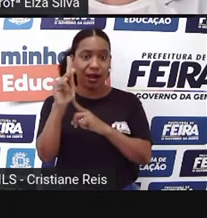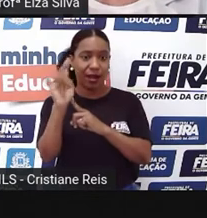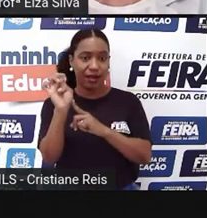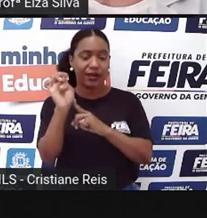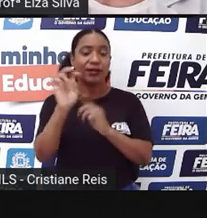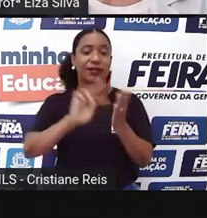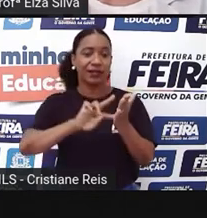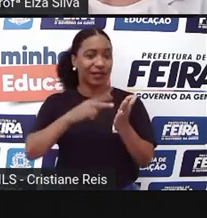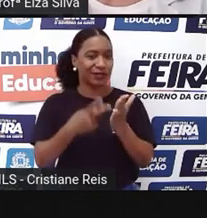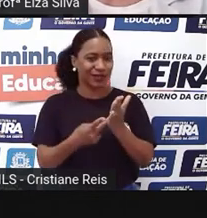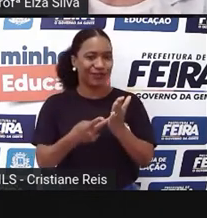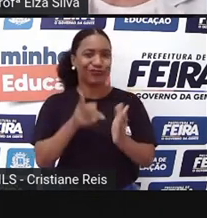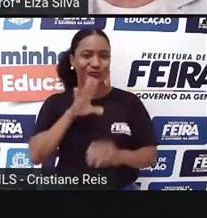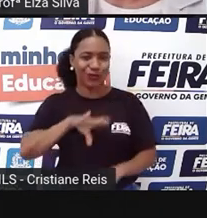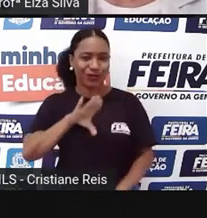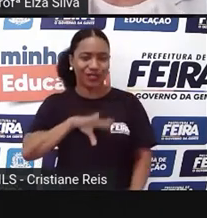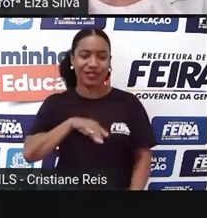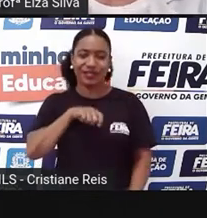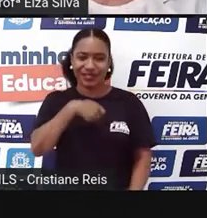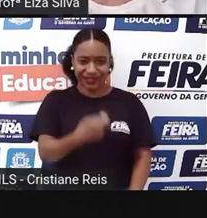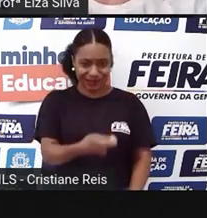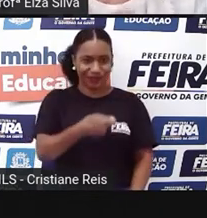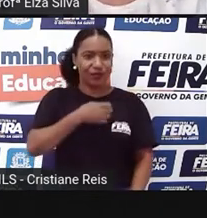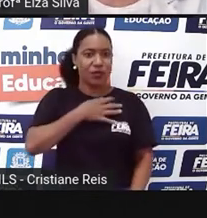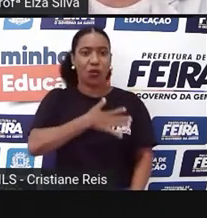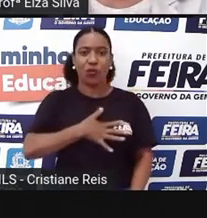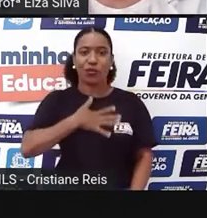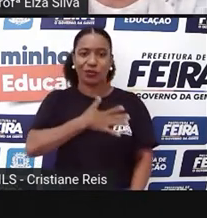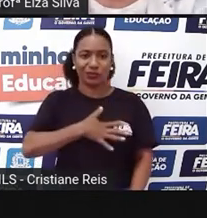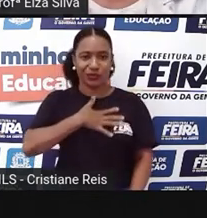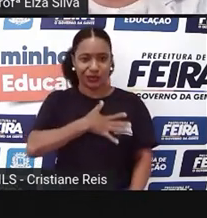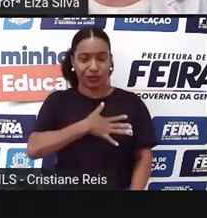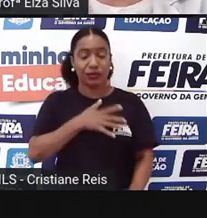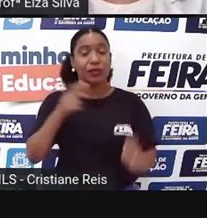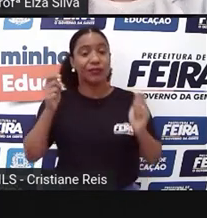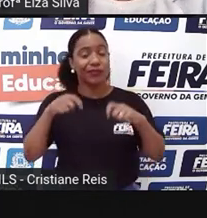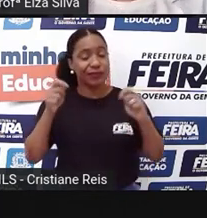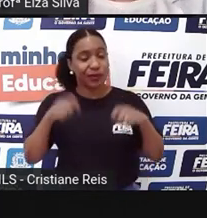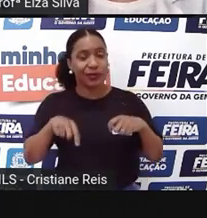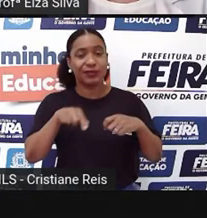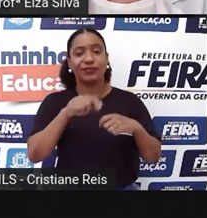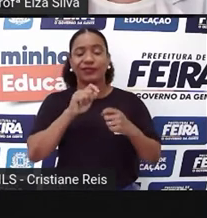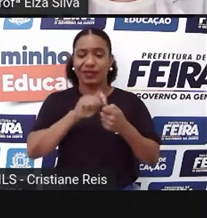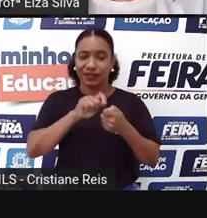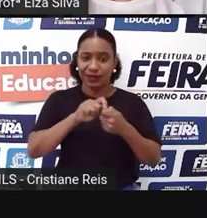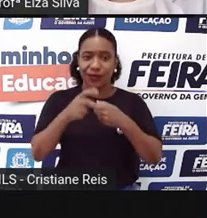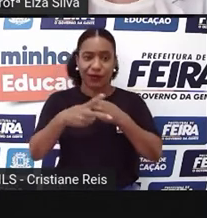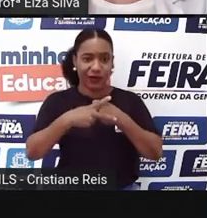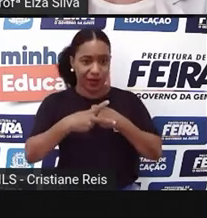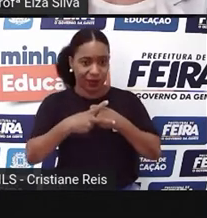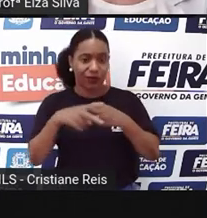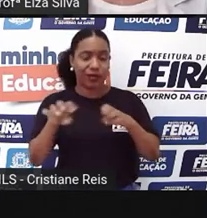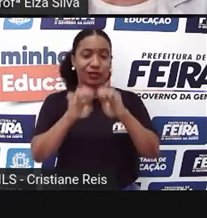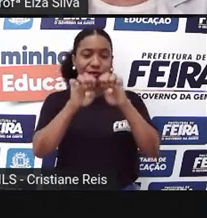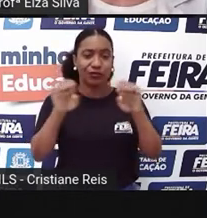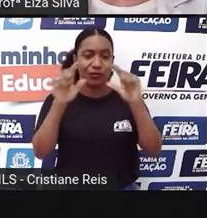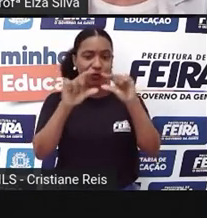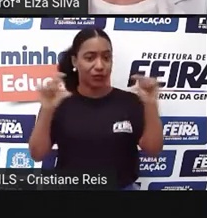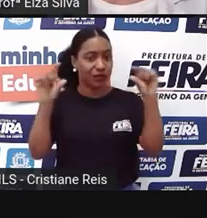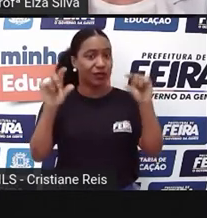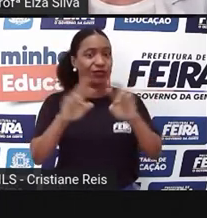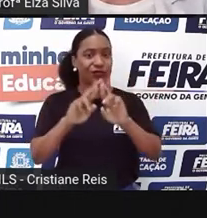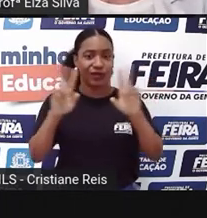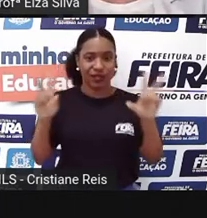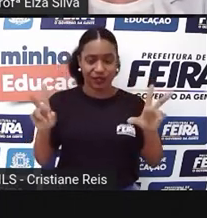que eu posso utilizar este verbo e construir a estrutura de três maneiras diferentes. I like sports.